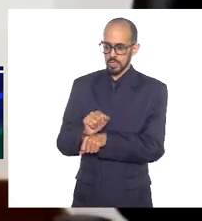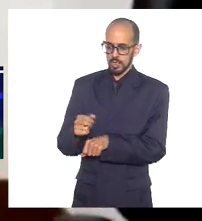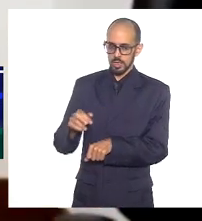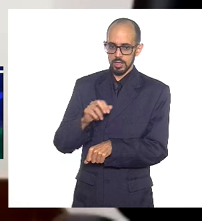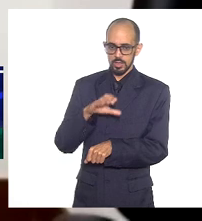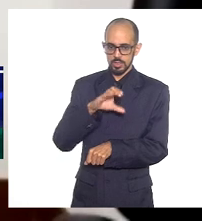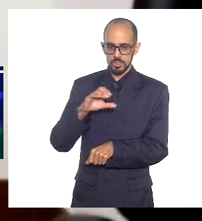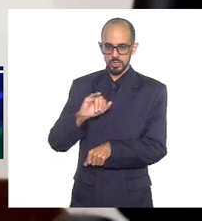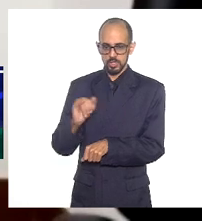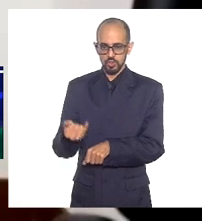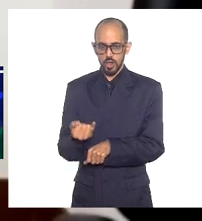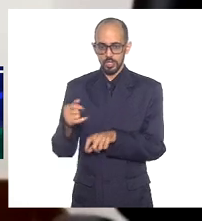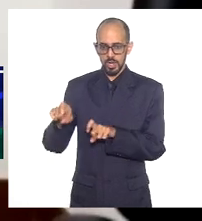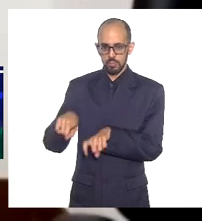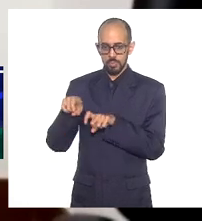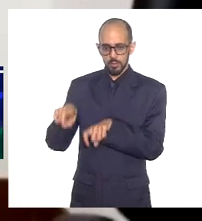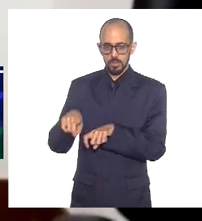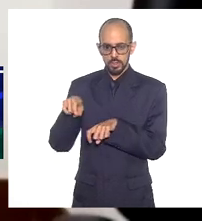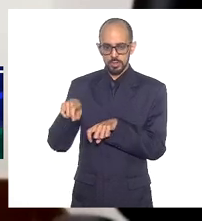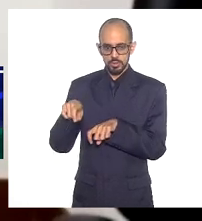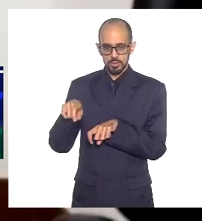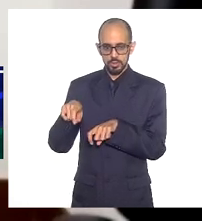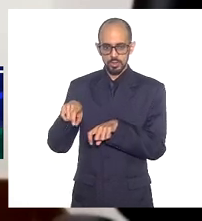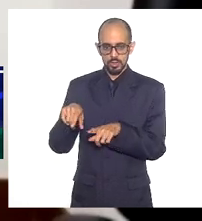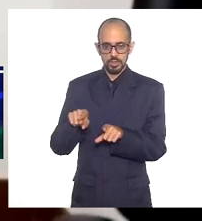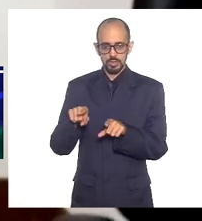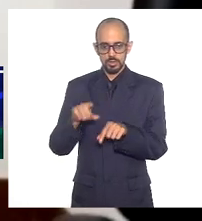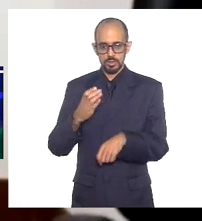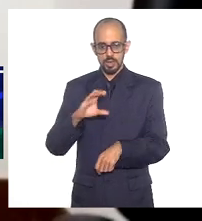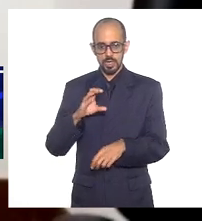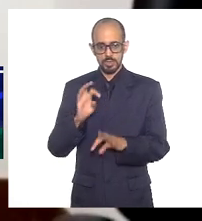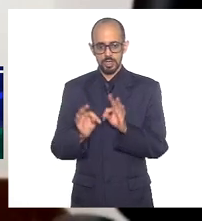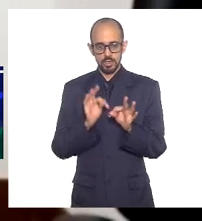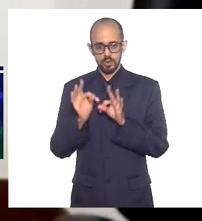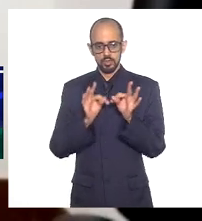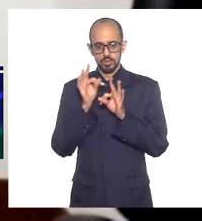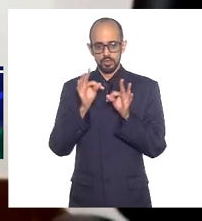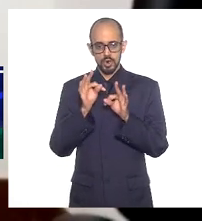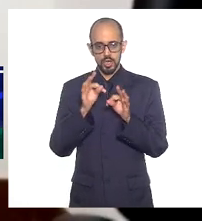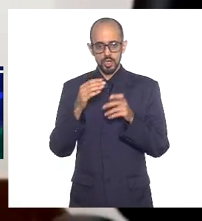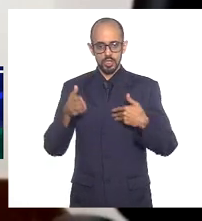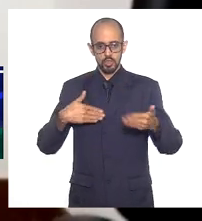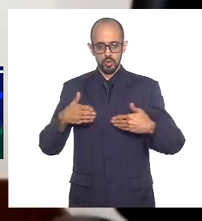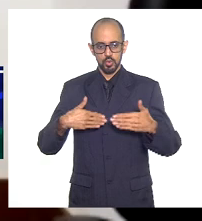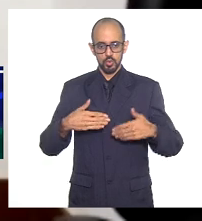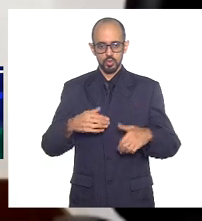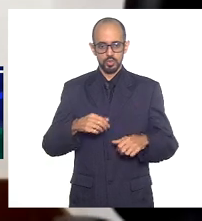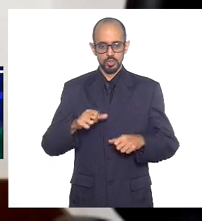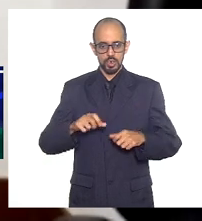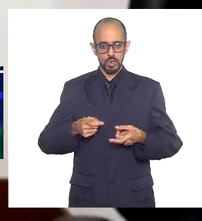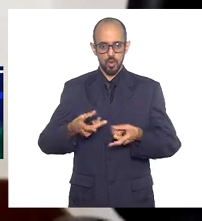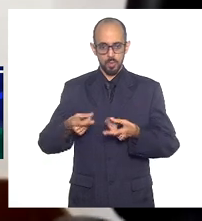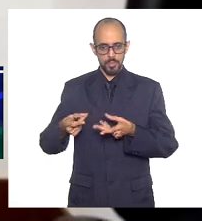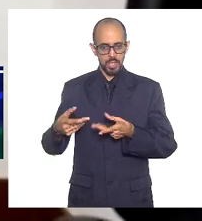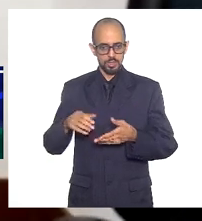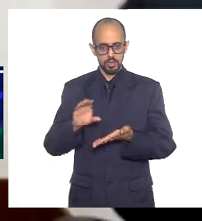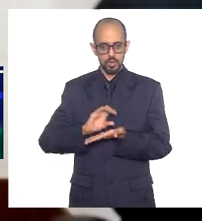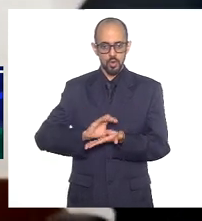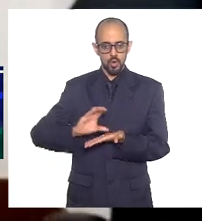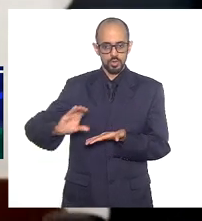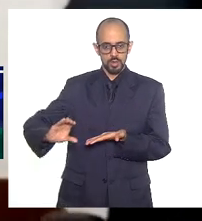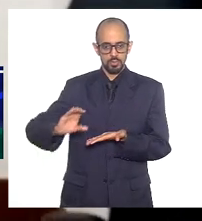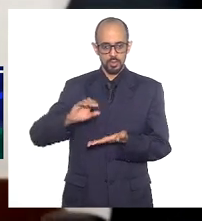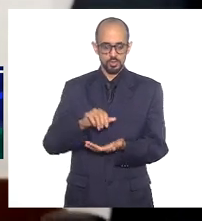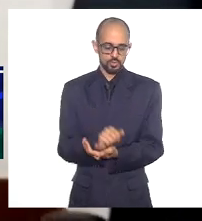agricultura pecuária política rural agrária e pesqueira de ciência tecnologia de economia e de comércio e de orçamento finanças fiscalização